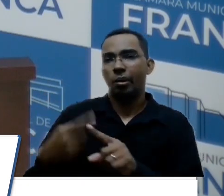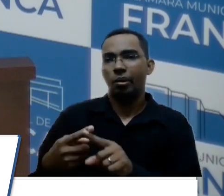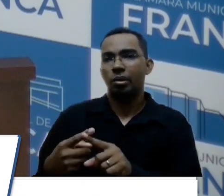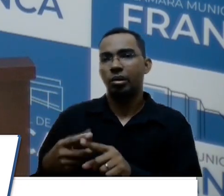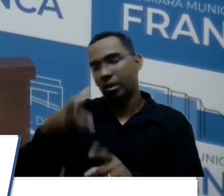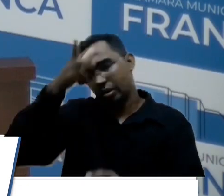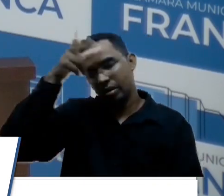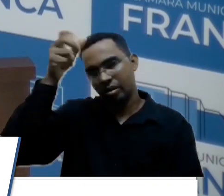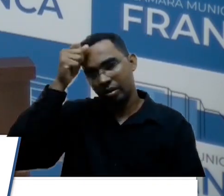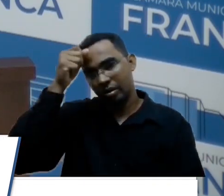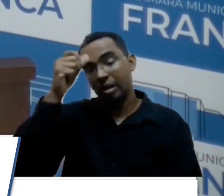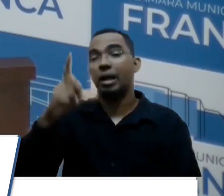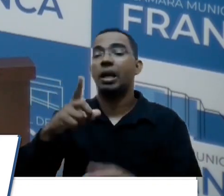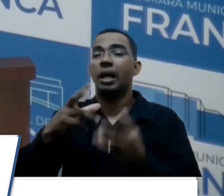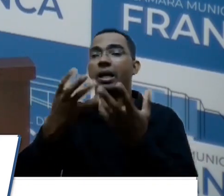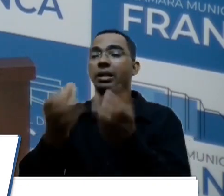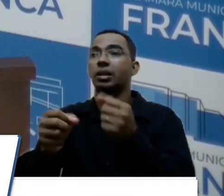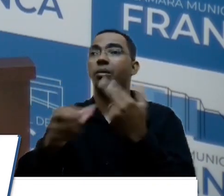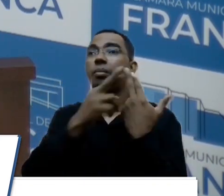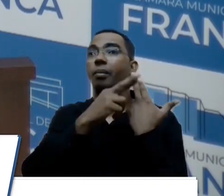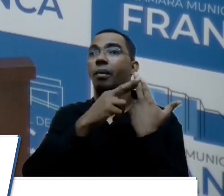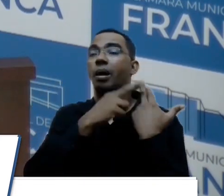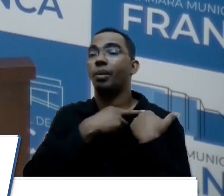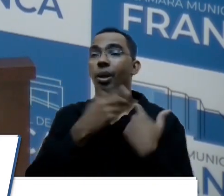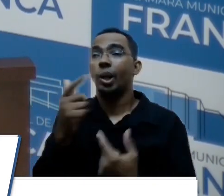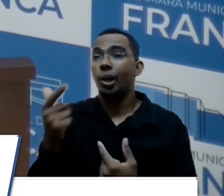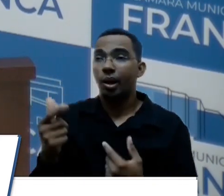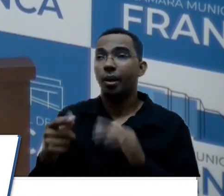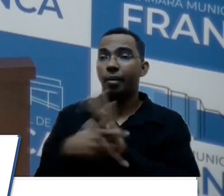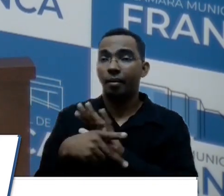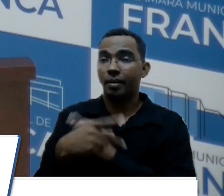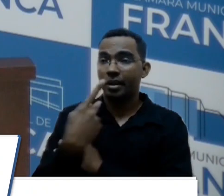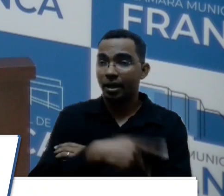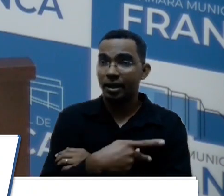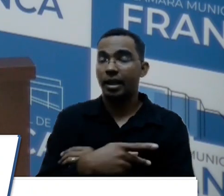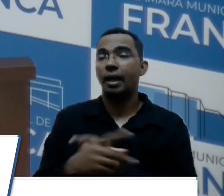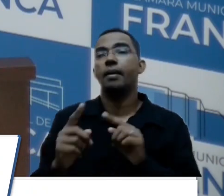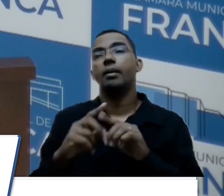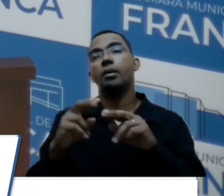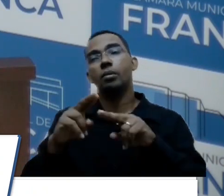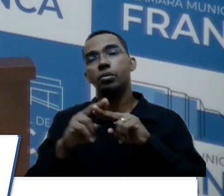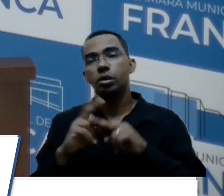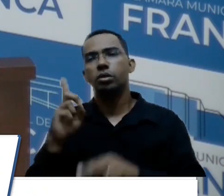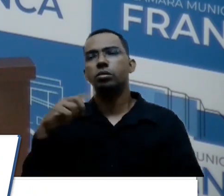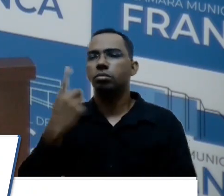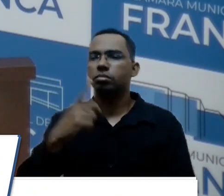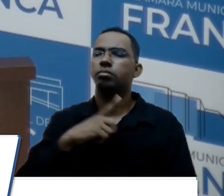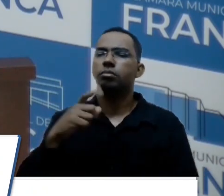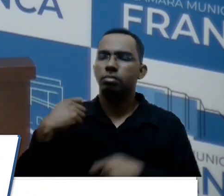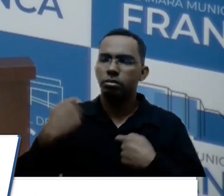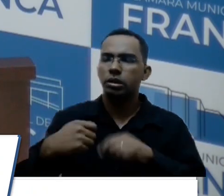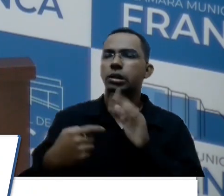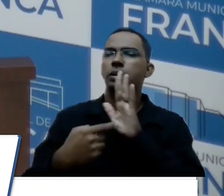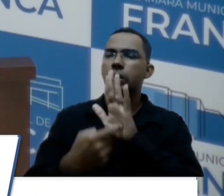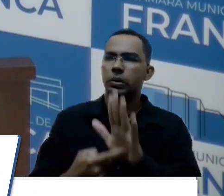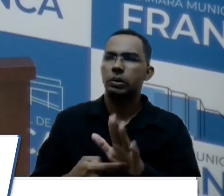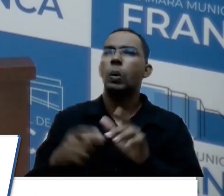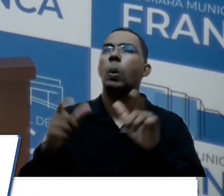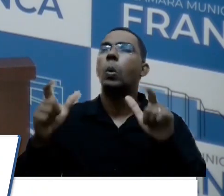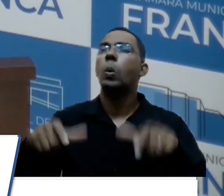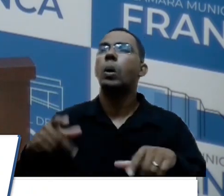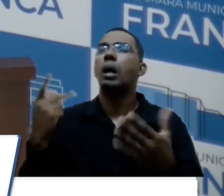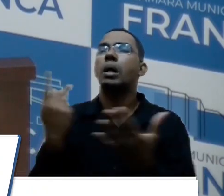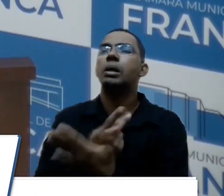assumindo um papel que não é dele. Então, nós temos que mostrar onde há falha do